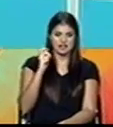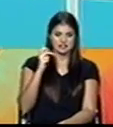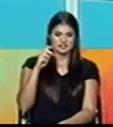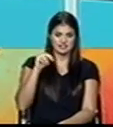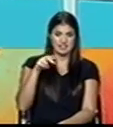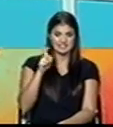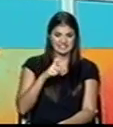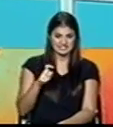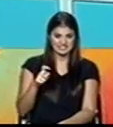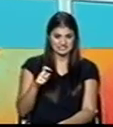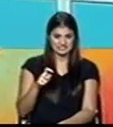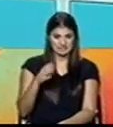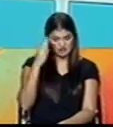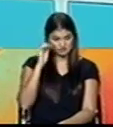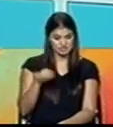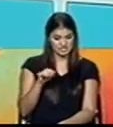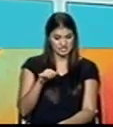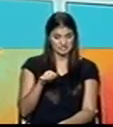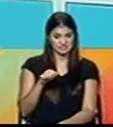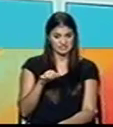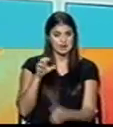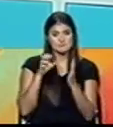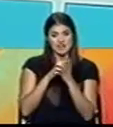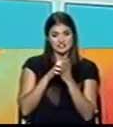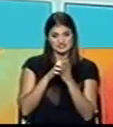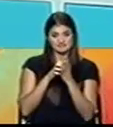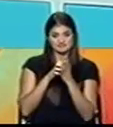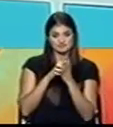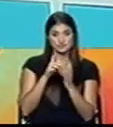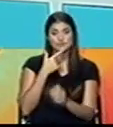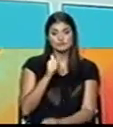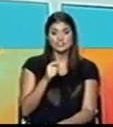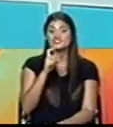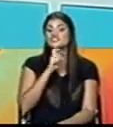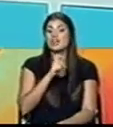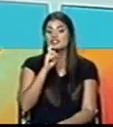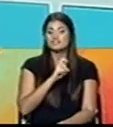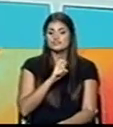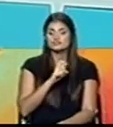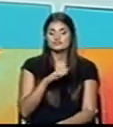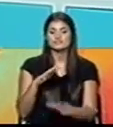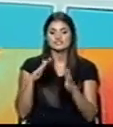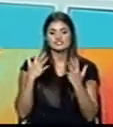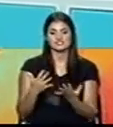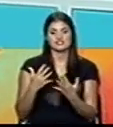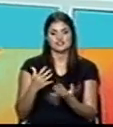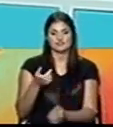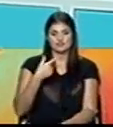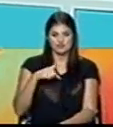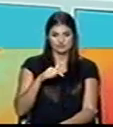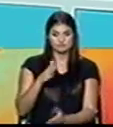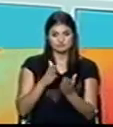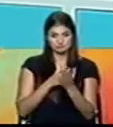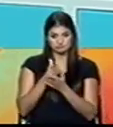Já sei. Haagen-Dazs, acho que não se podia dizer Haagen-Dazs, não era? Ah, não se podia dizer era gelado. Então vamos pôr as mãos na Vamos